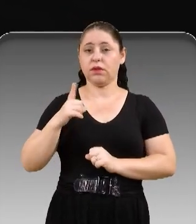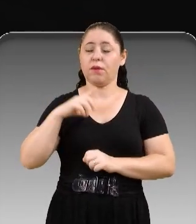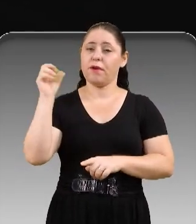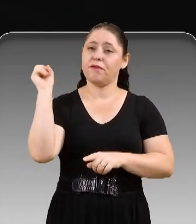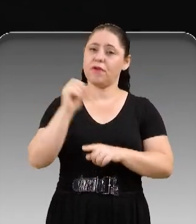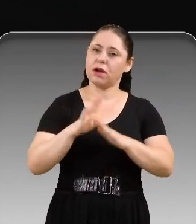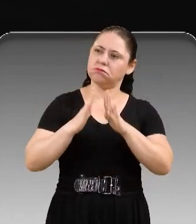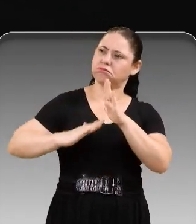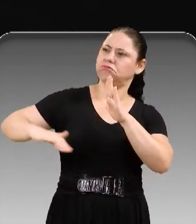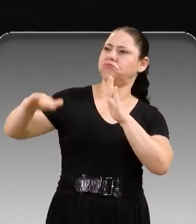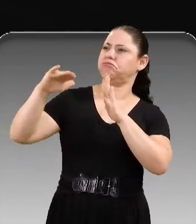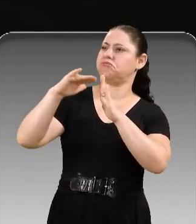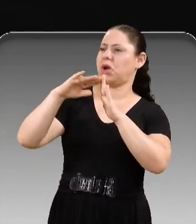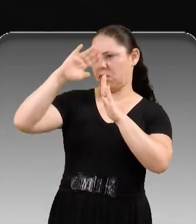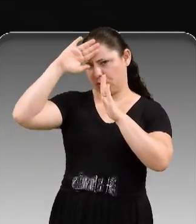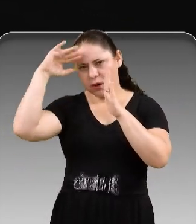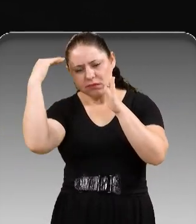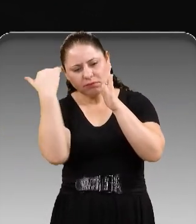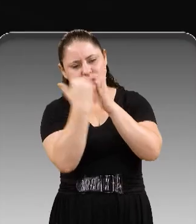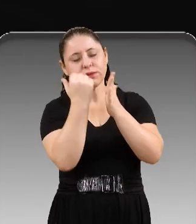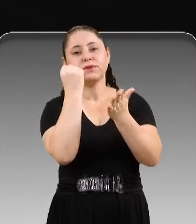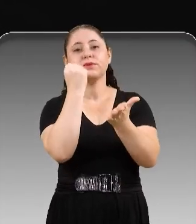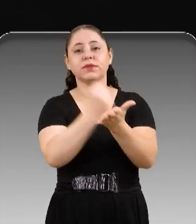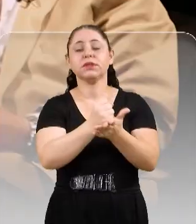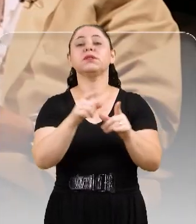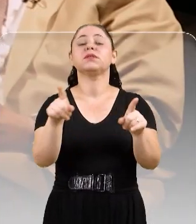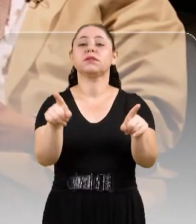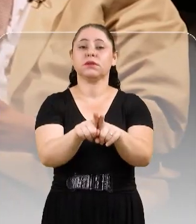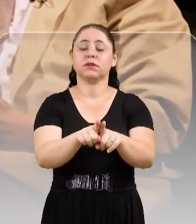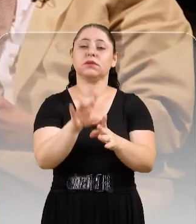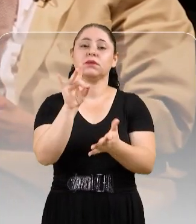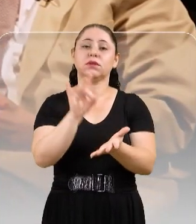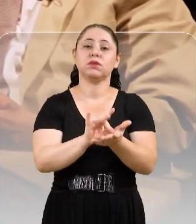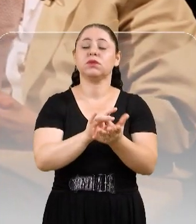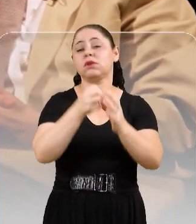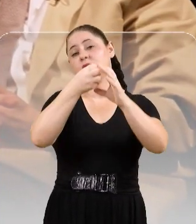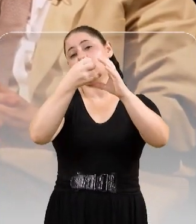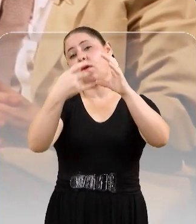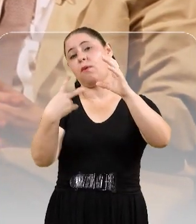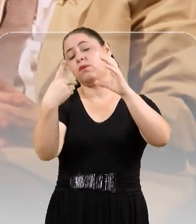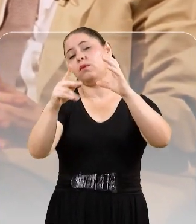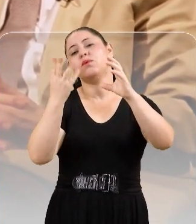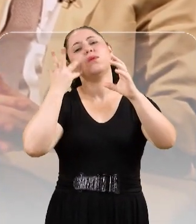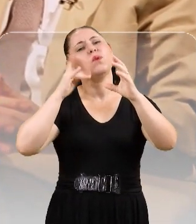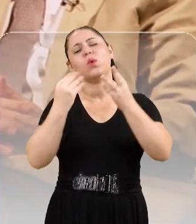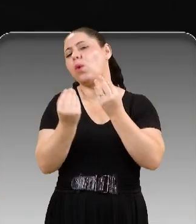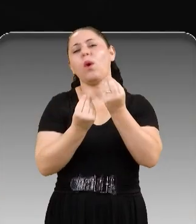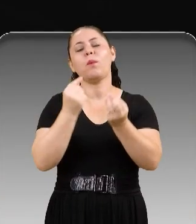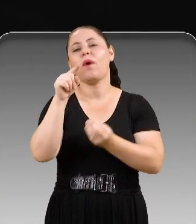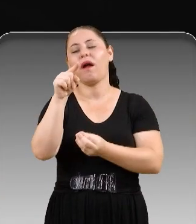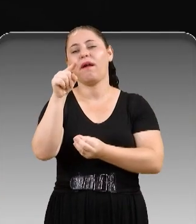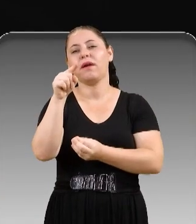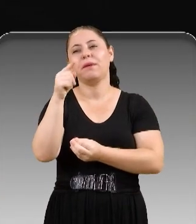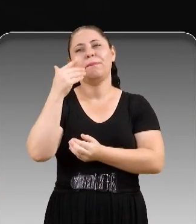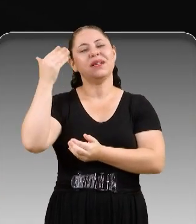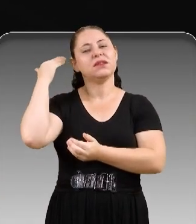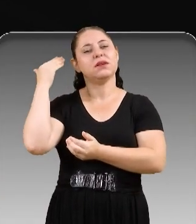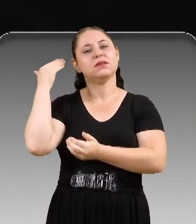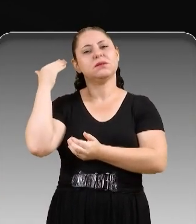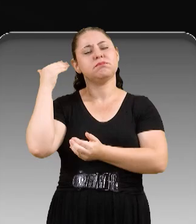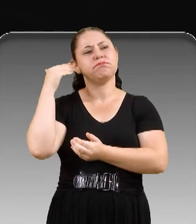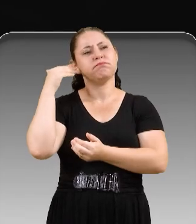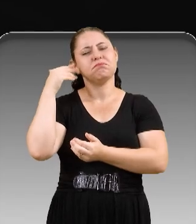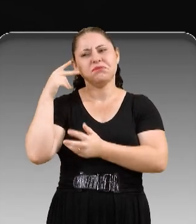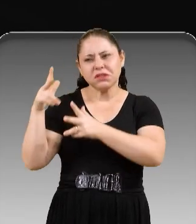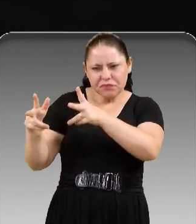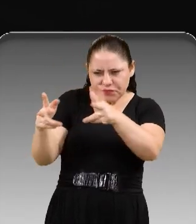cargo, a uma ascensão profissional, um reconhecimento real. E eu quero saber as suas características quando criança, como é que você era